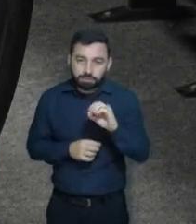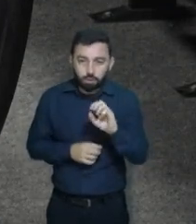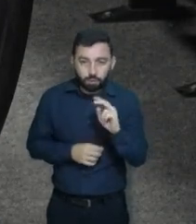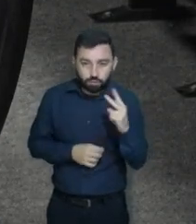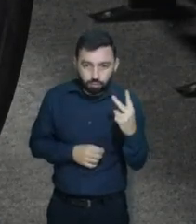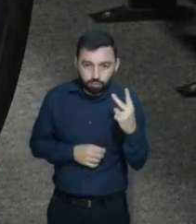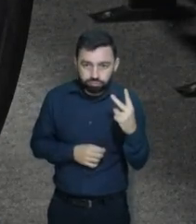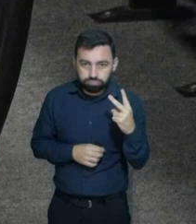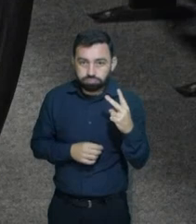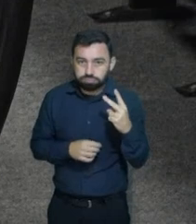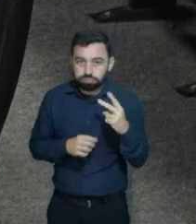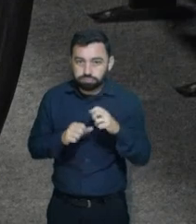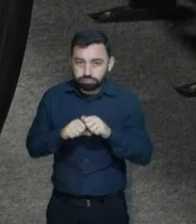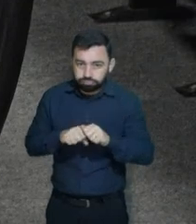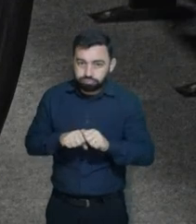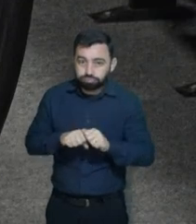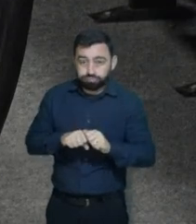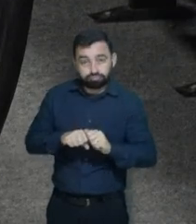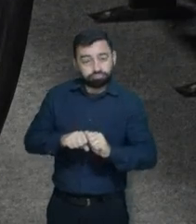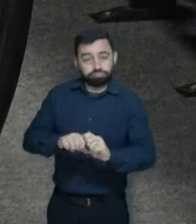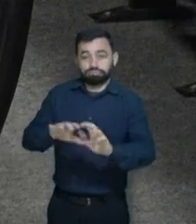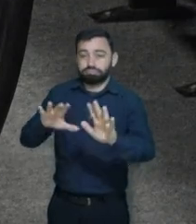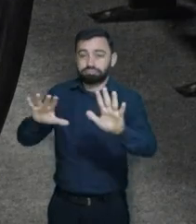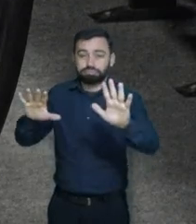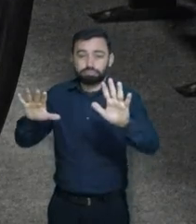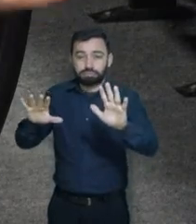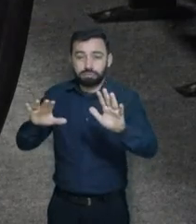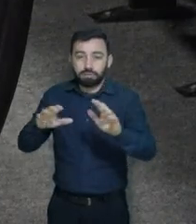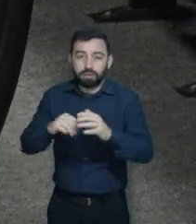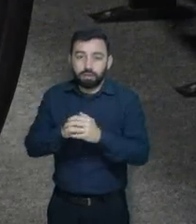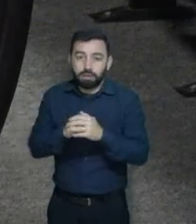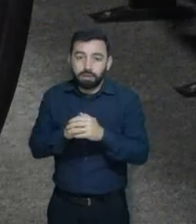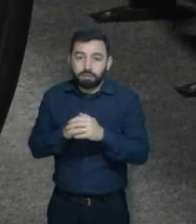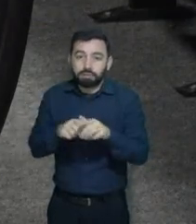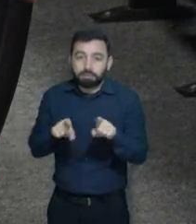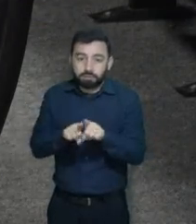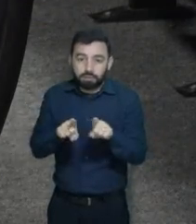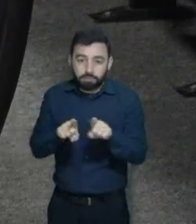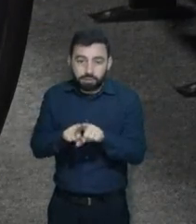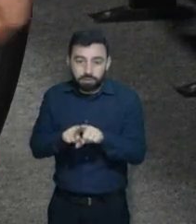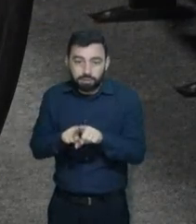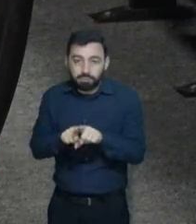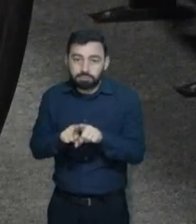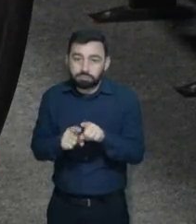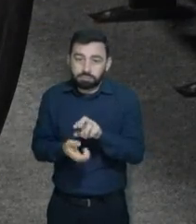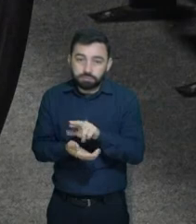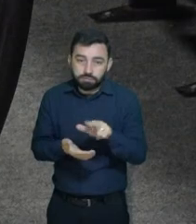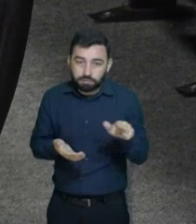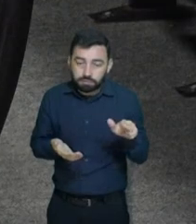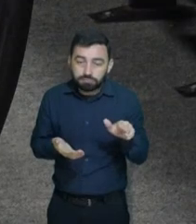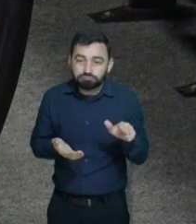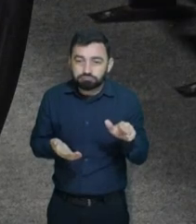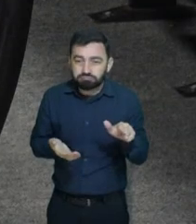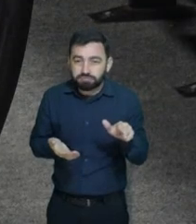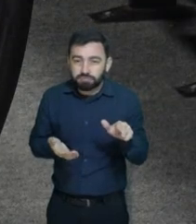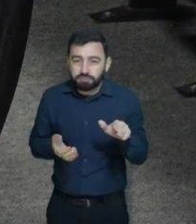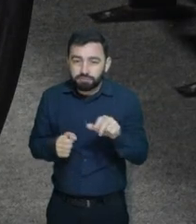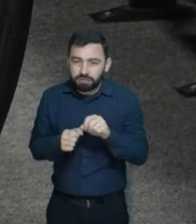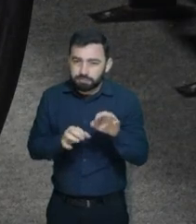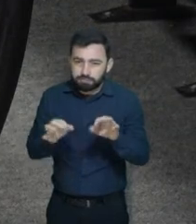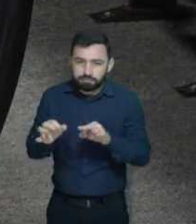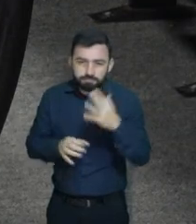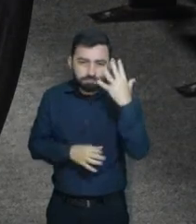carbono, enfim, filtram a água, podemos produzir biofertilizante, não gera resíduo.